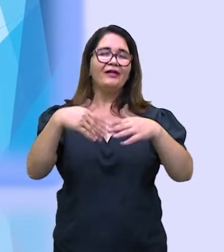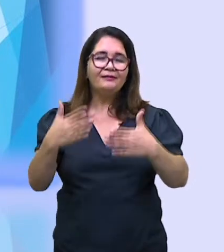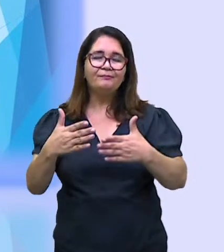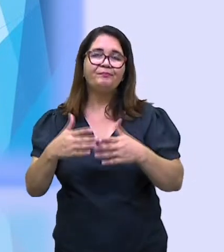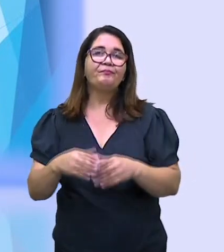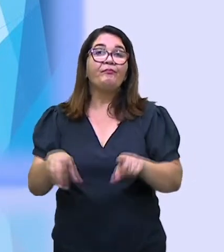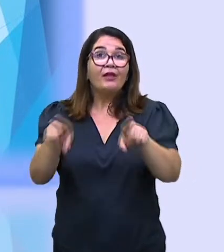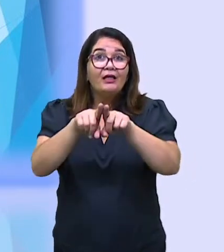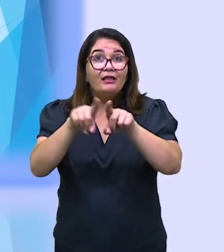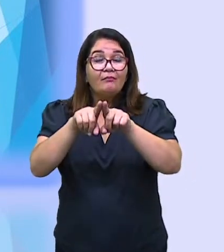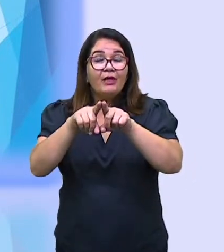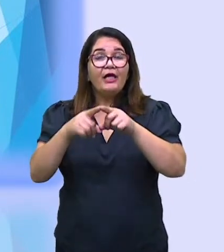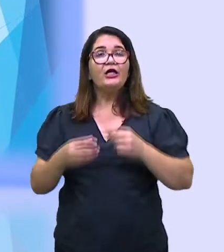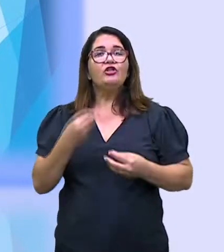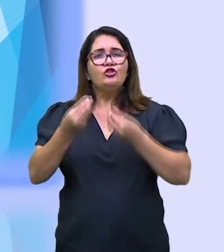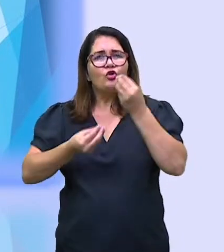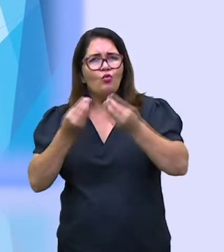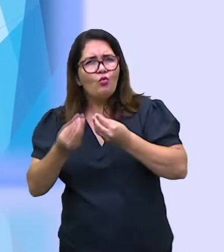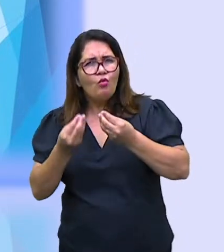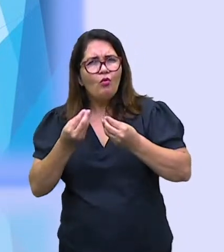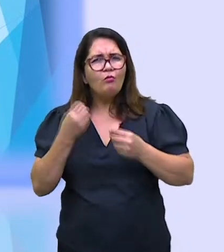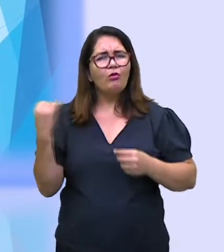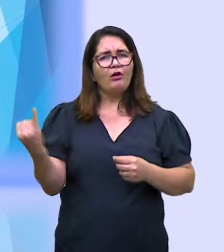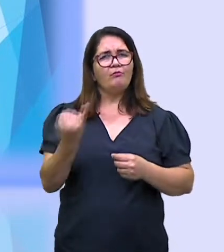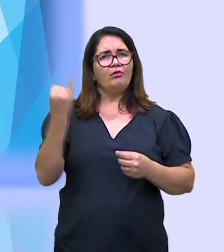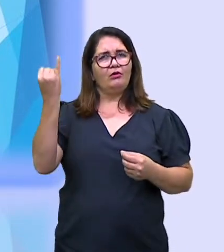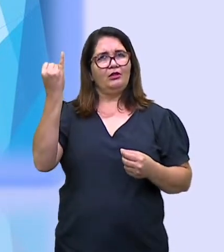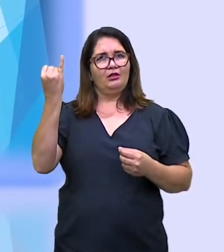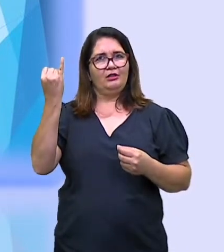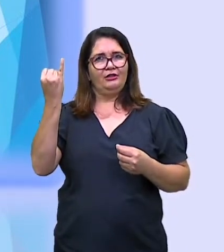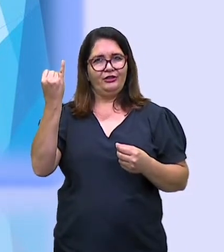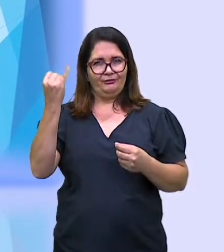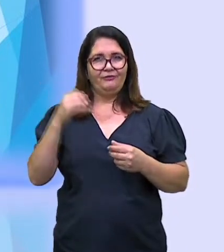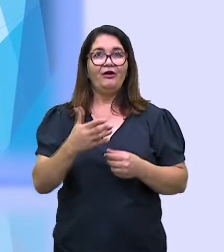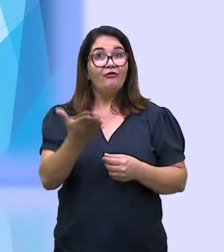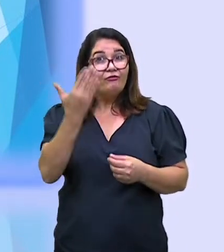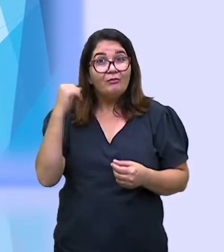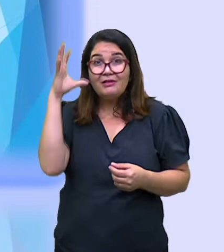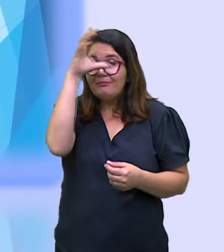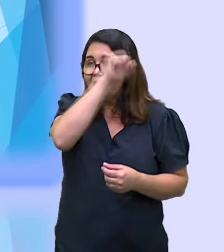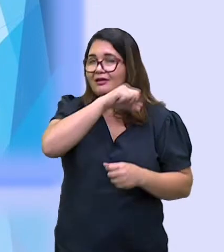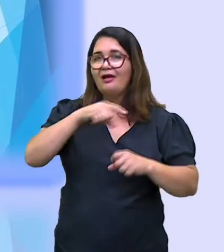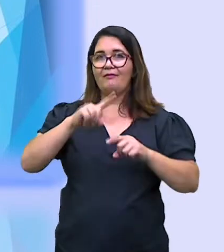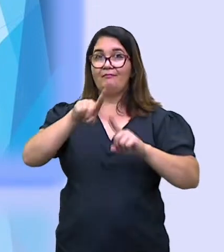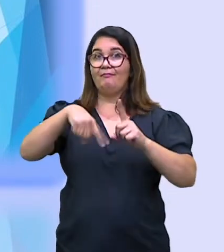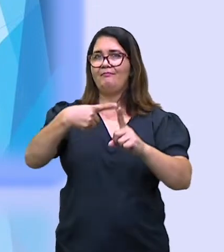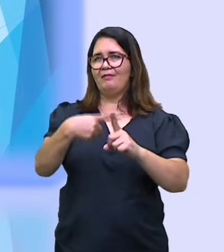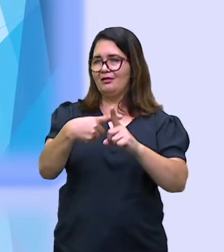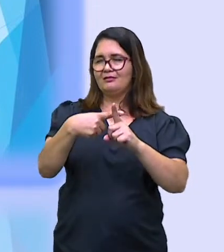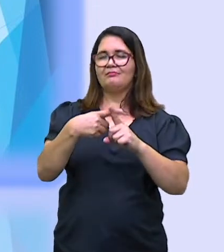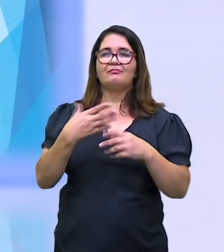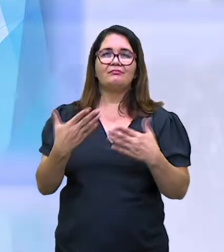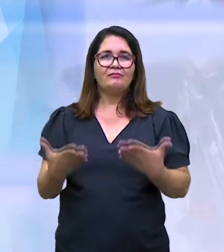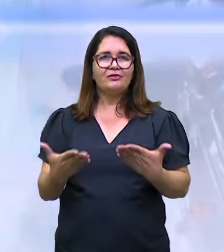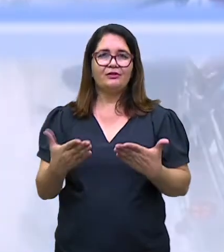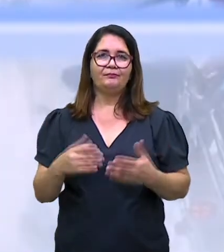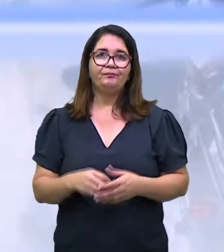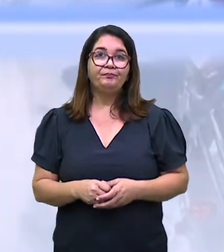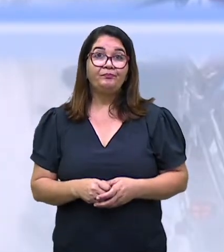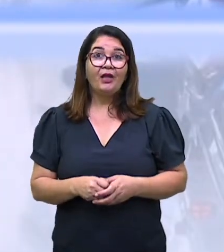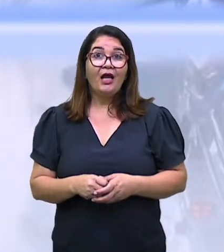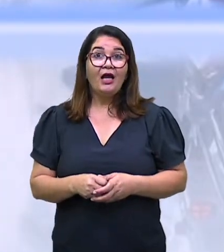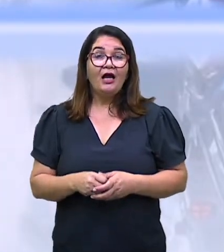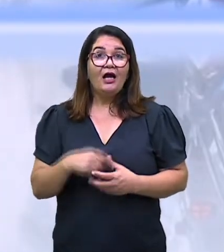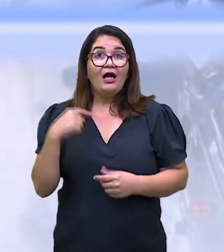mais de importante que a gente tem para aprender? Vamos lá comigo? Bom, olha só, no